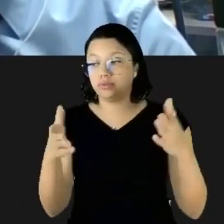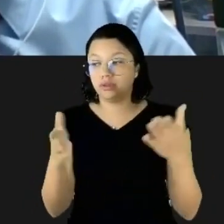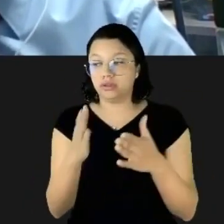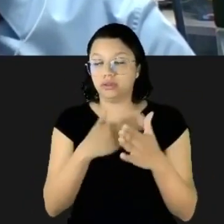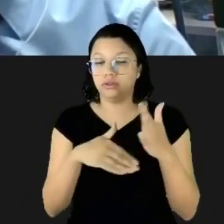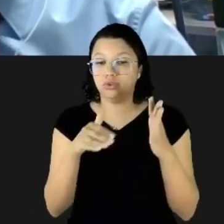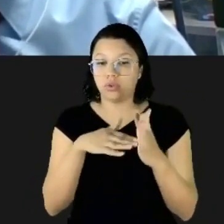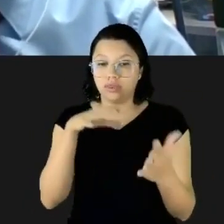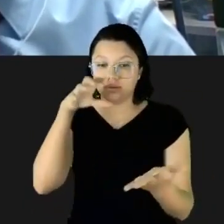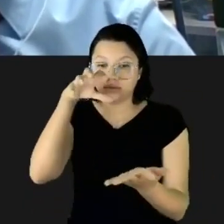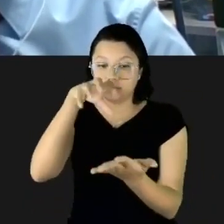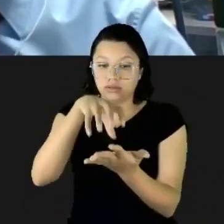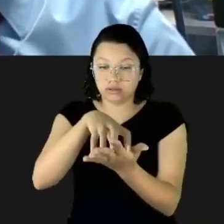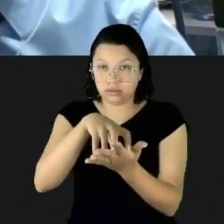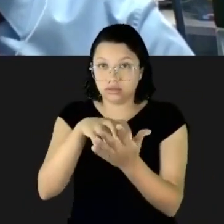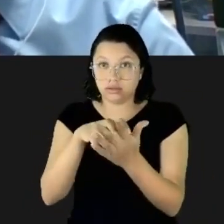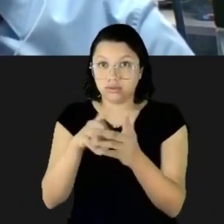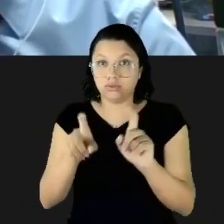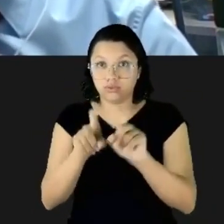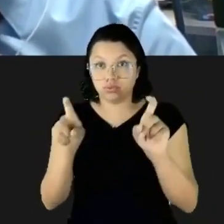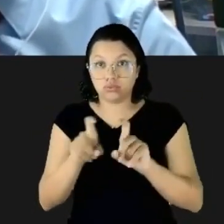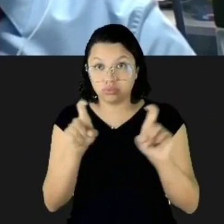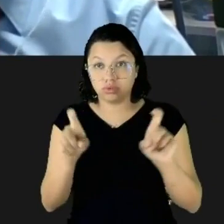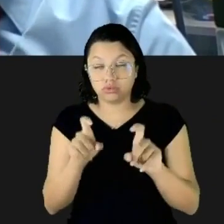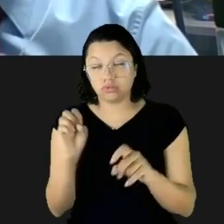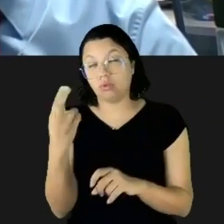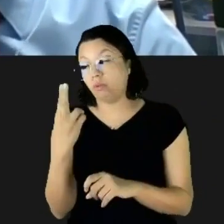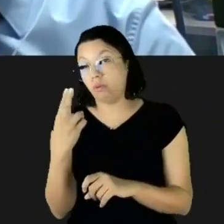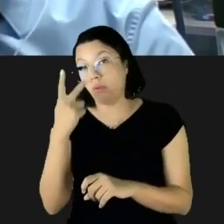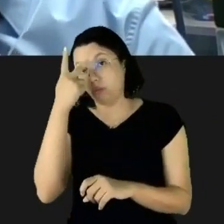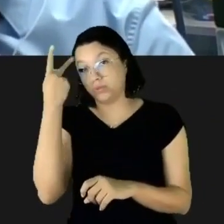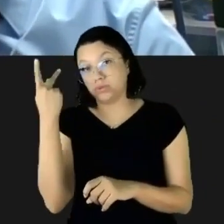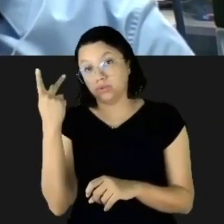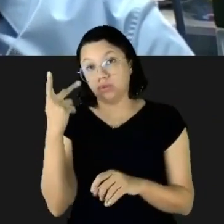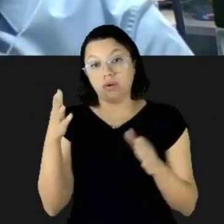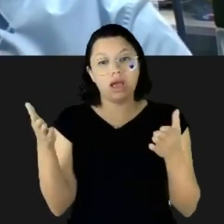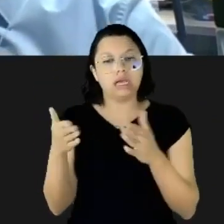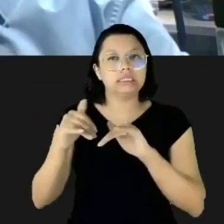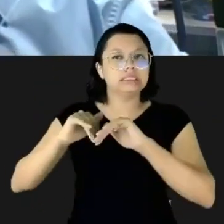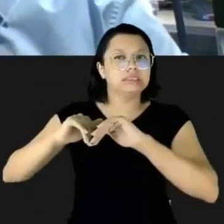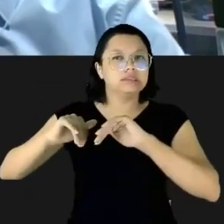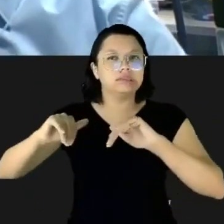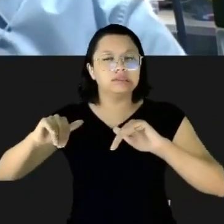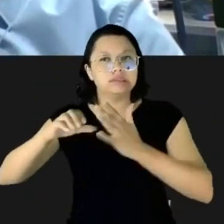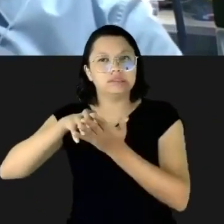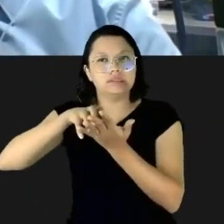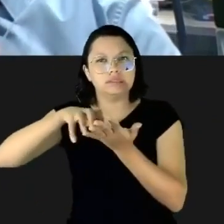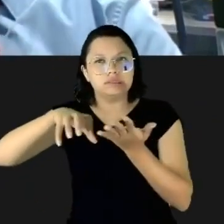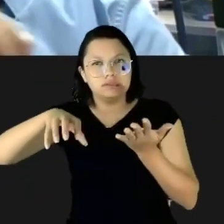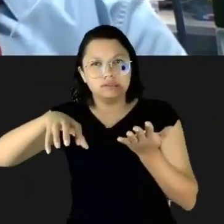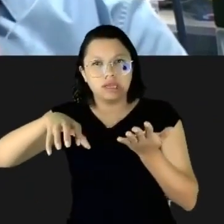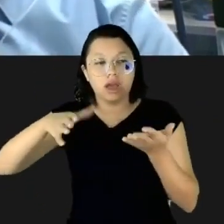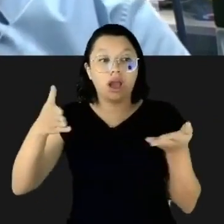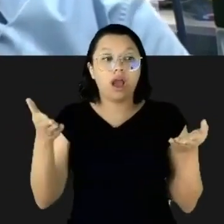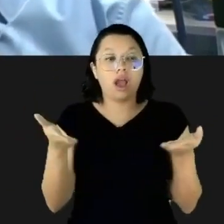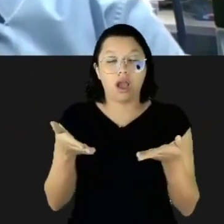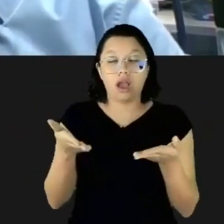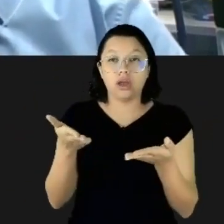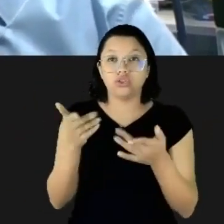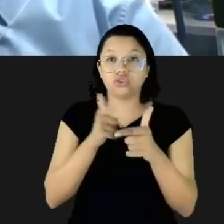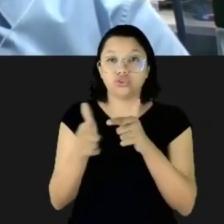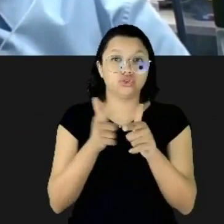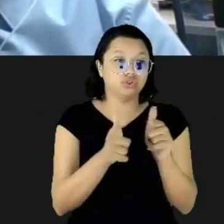tudo é centralizado num computador ou numa pessoa, aqui já é um pouco descentralizado e aqui totalmente distribuído. Essa